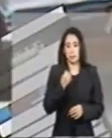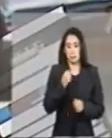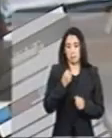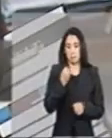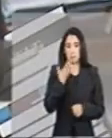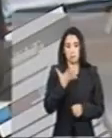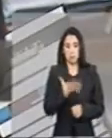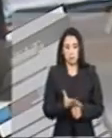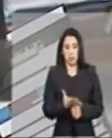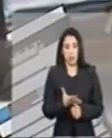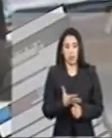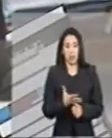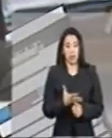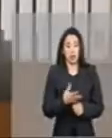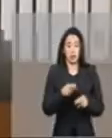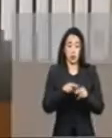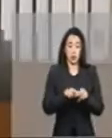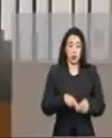denominada varredura